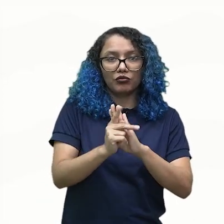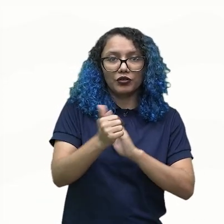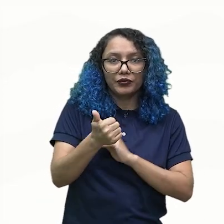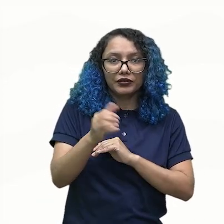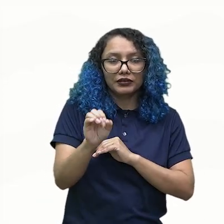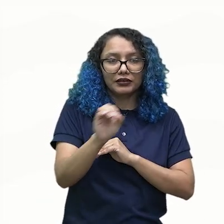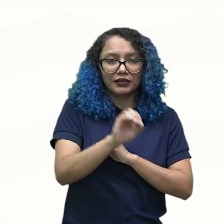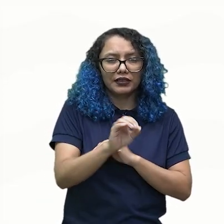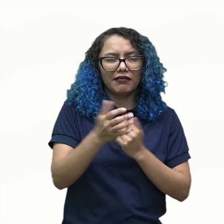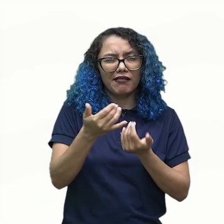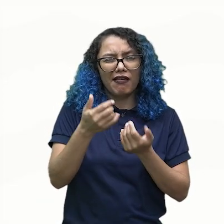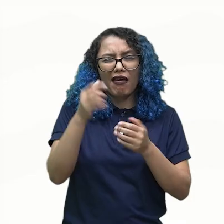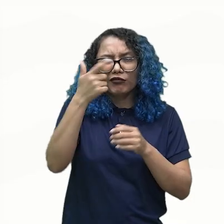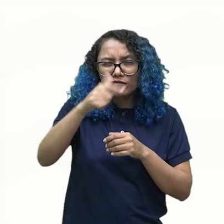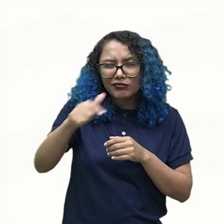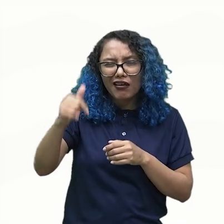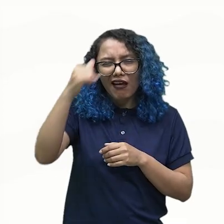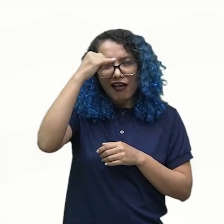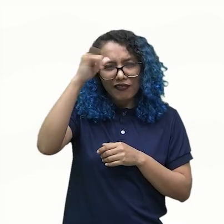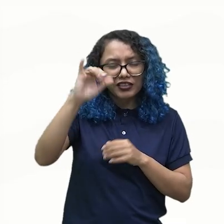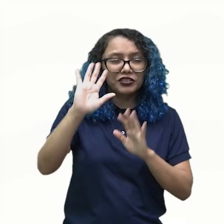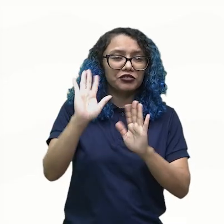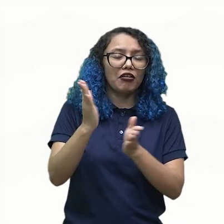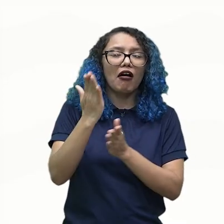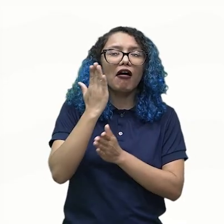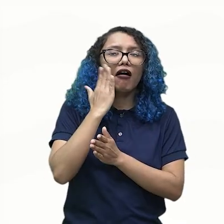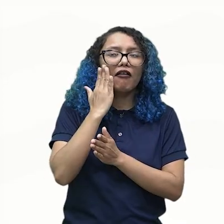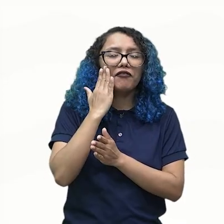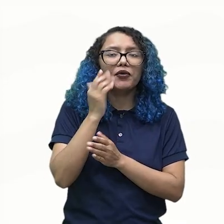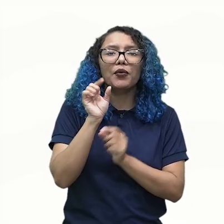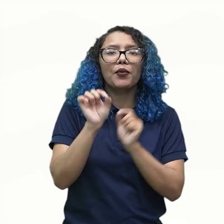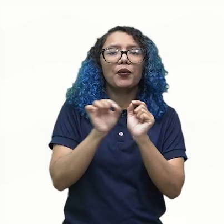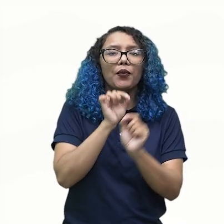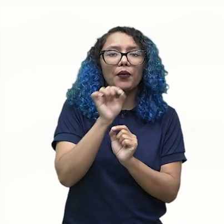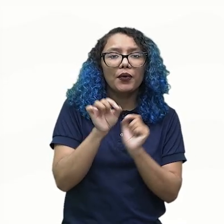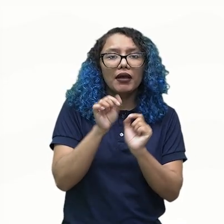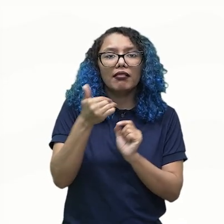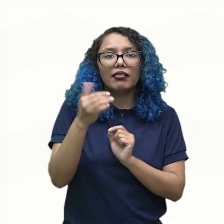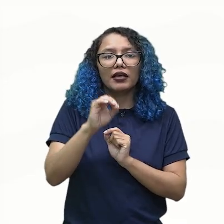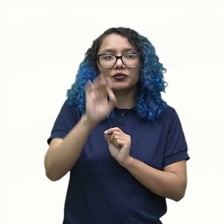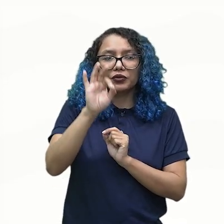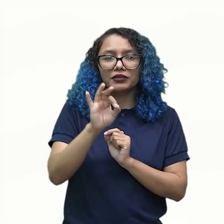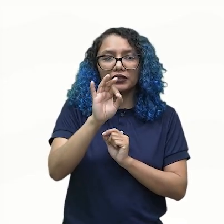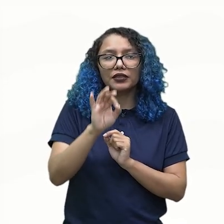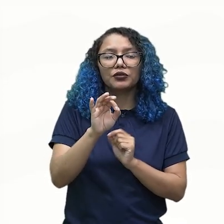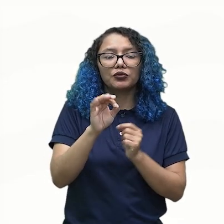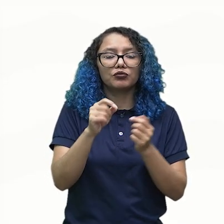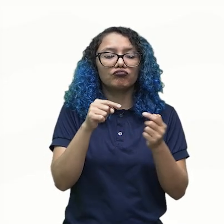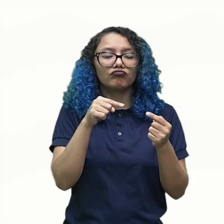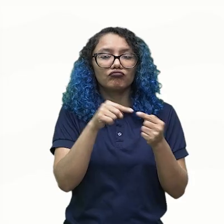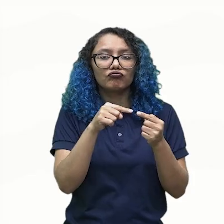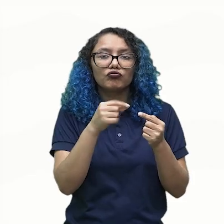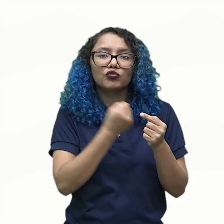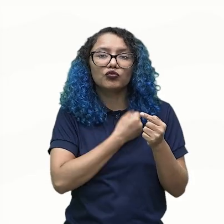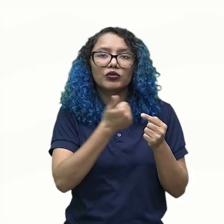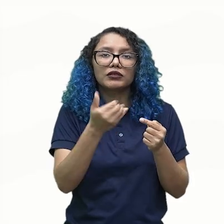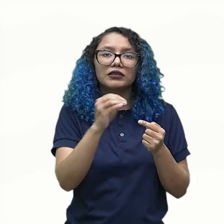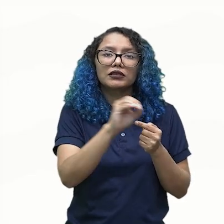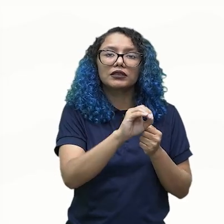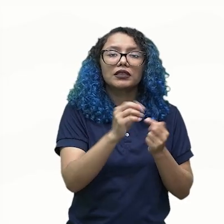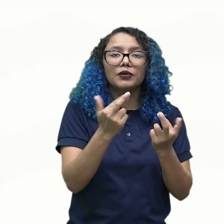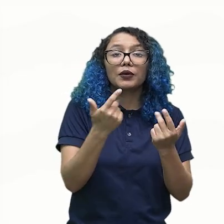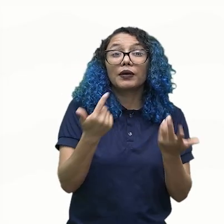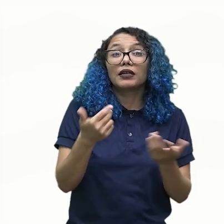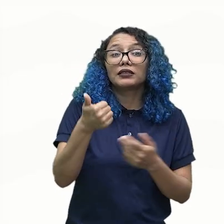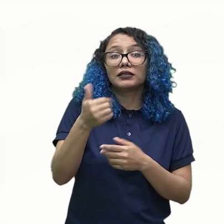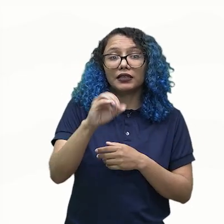se tornar repetitivo, a gente já verificou que 10% de 100 equivale a 10, não é isso? Por